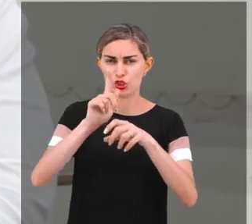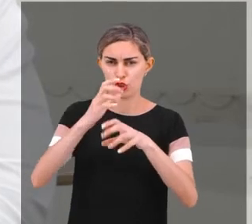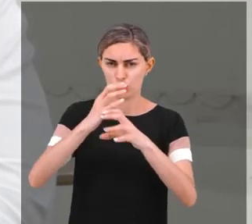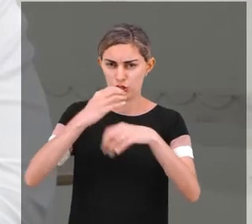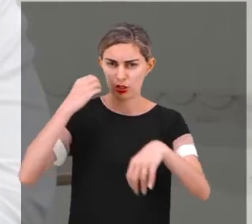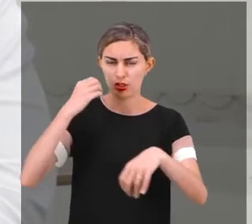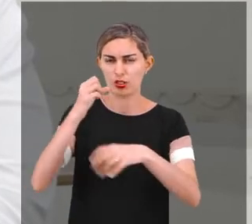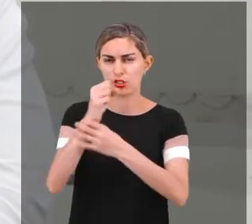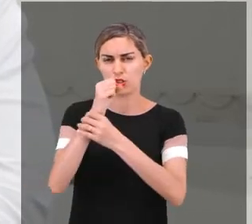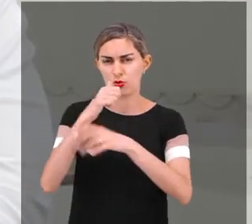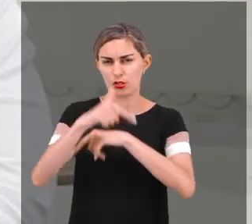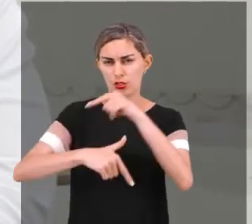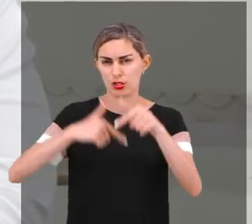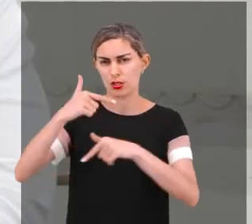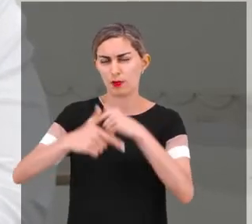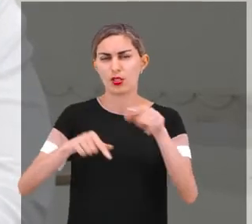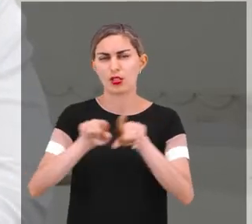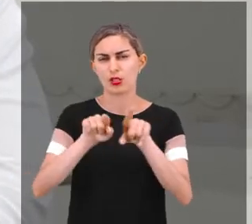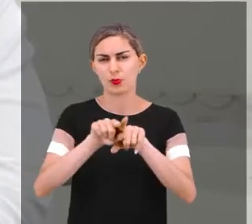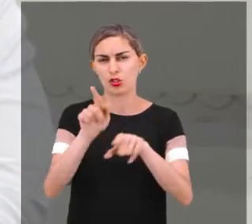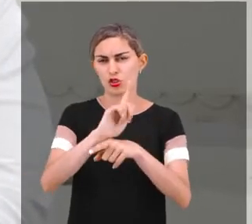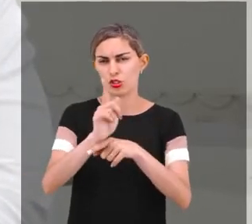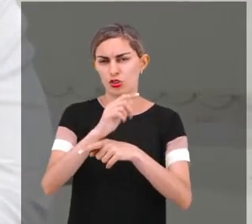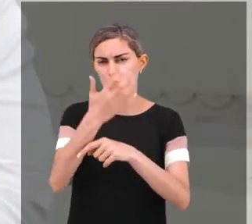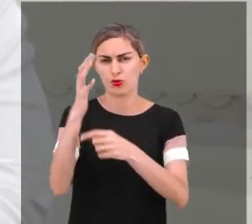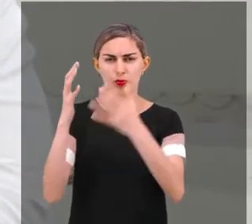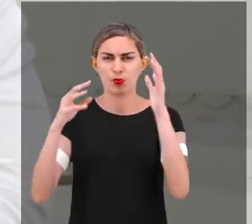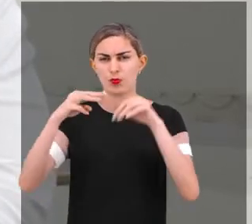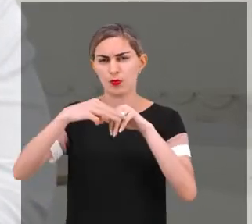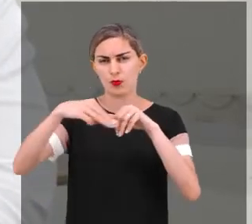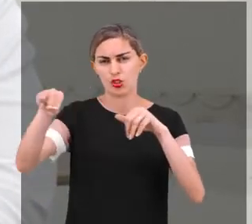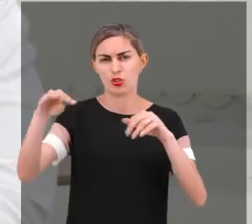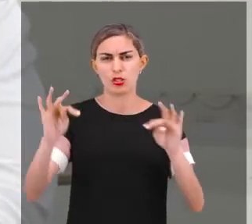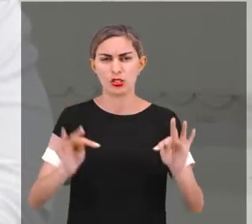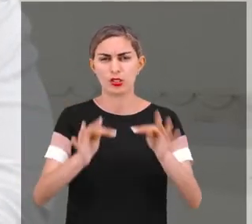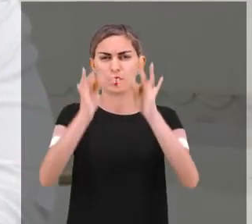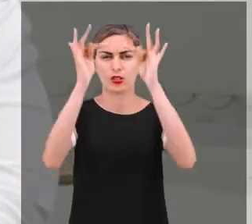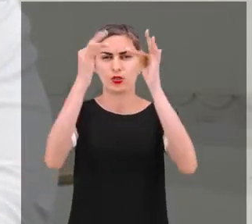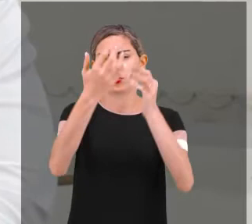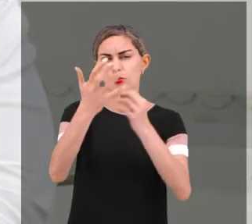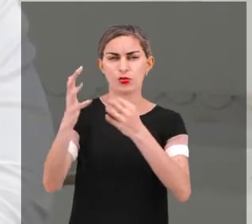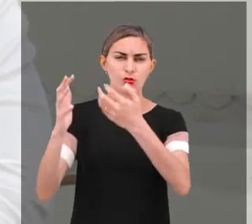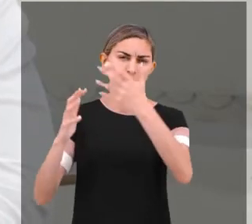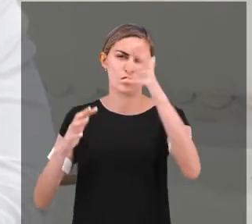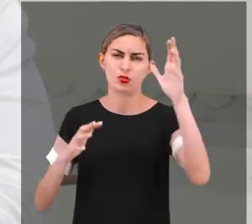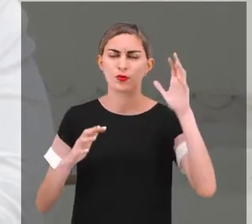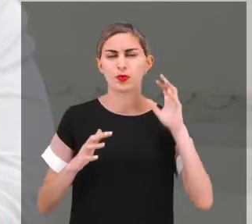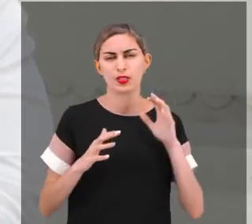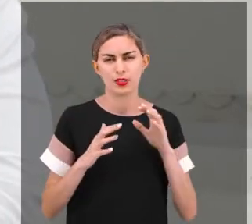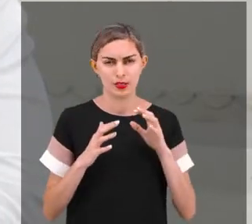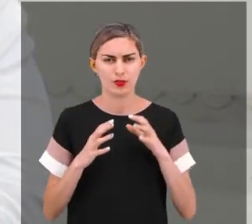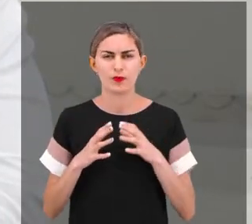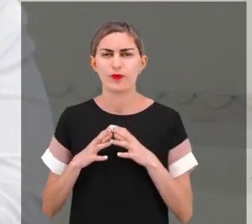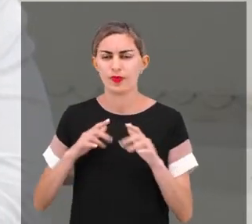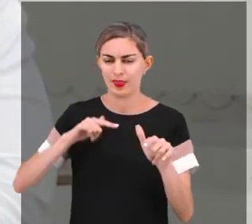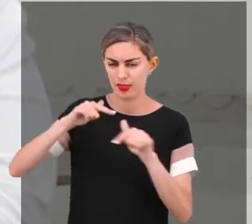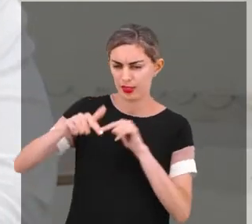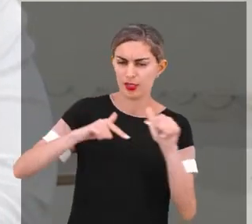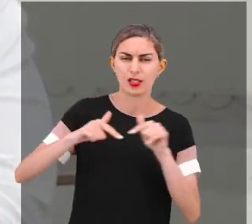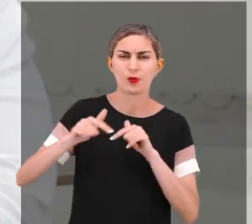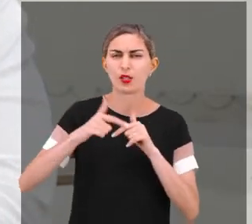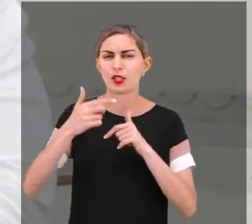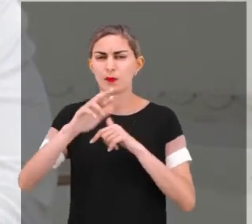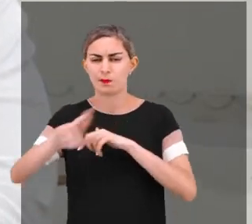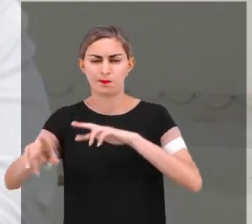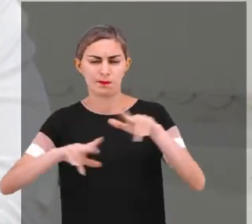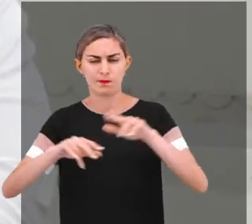Trabalho, Ergonomia e Gestão Ambiental e fiz mestrado em Tecnologia Ambiental. Trabalhei em vários